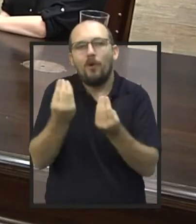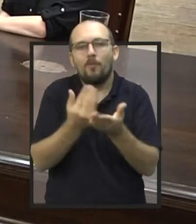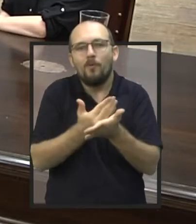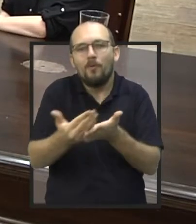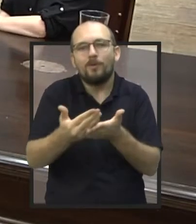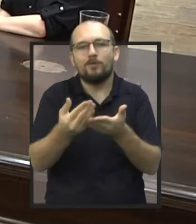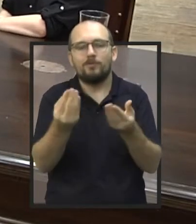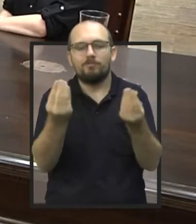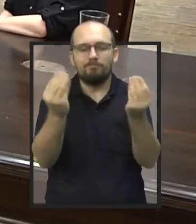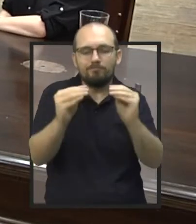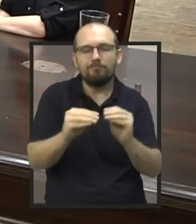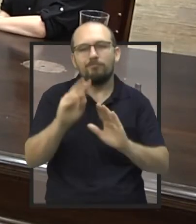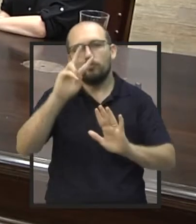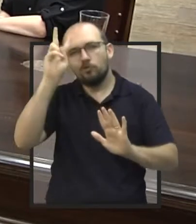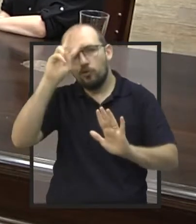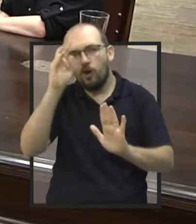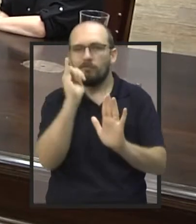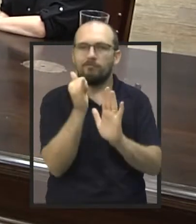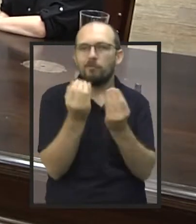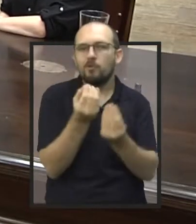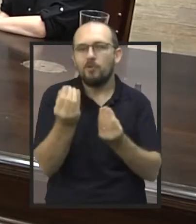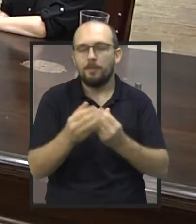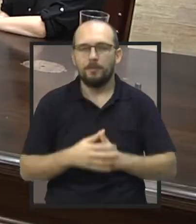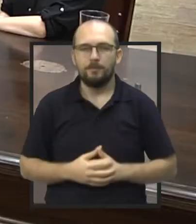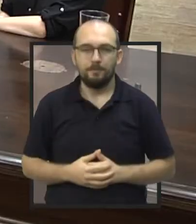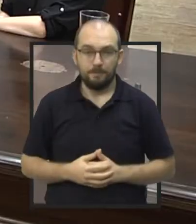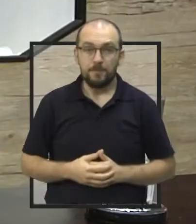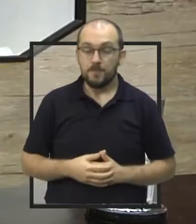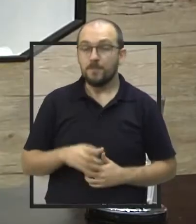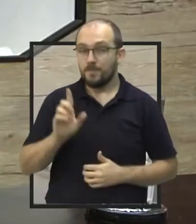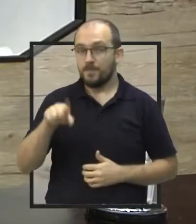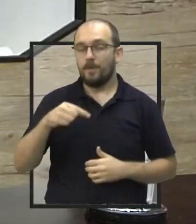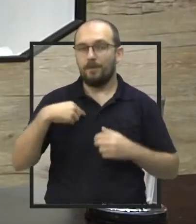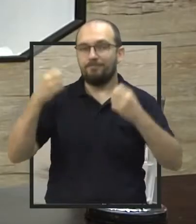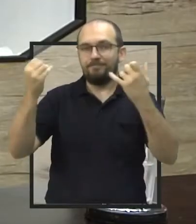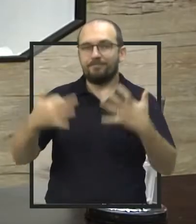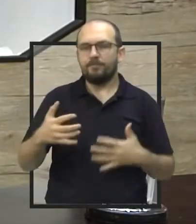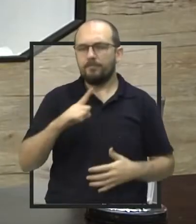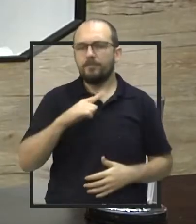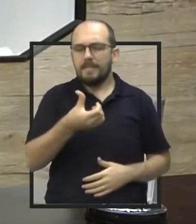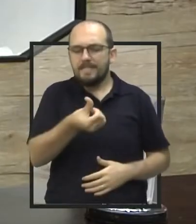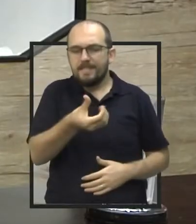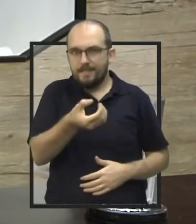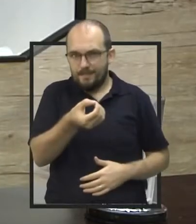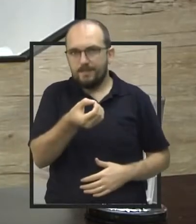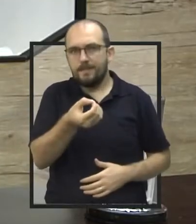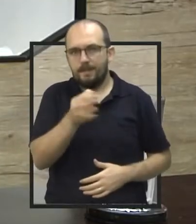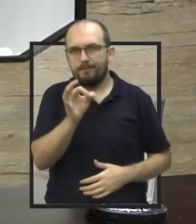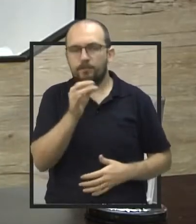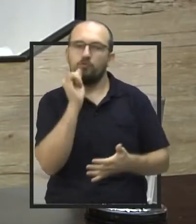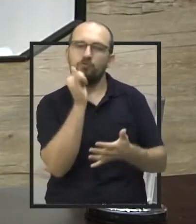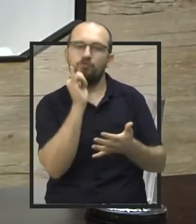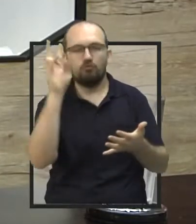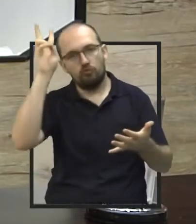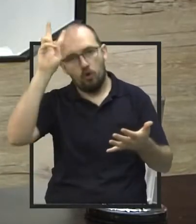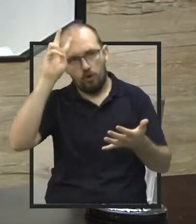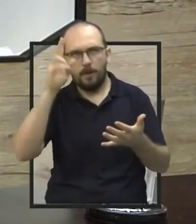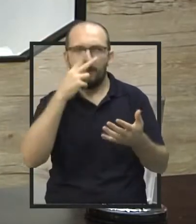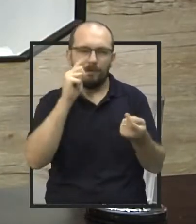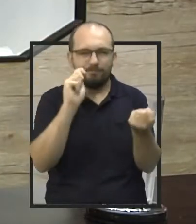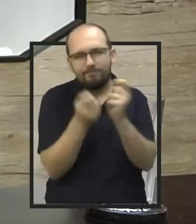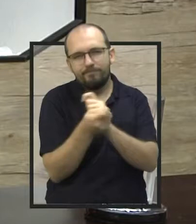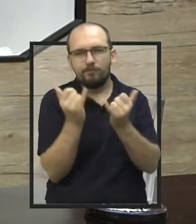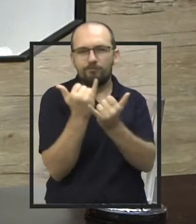diferente, todos relacionados ao cotidiano, às situações que você observou, né, coisas que te deixaram frustradas, que te deixaram